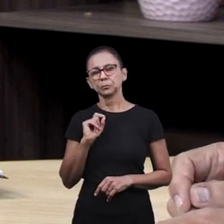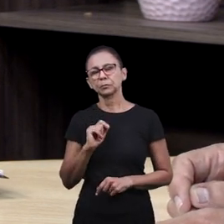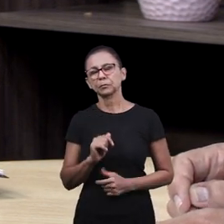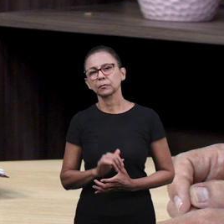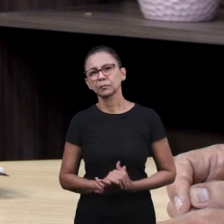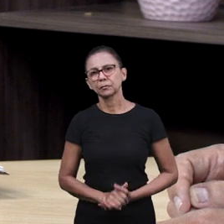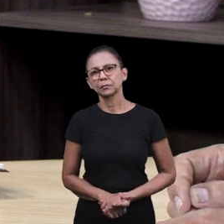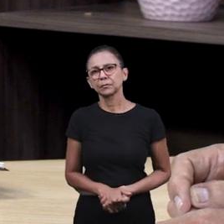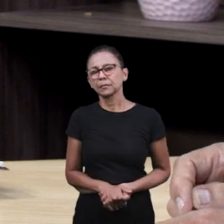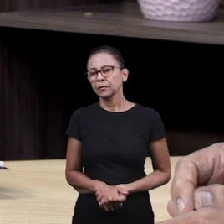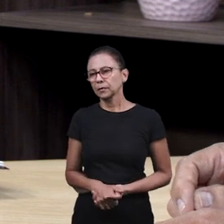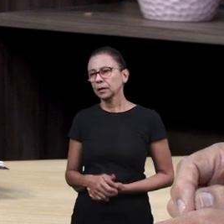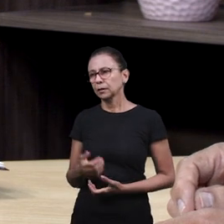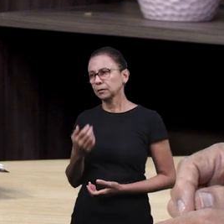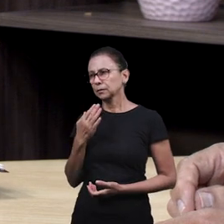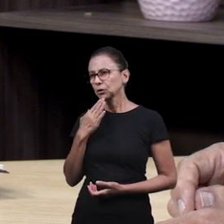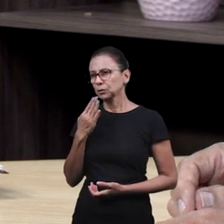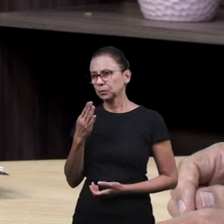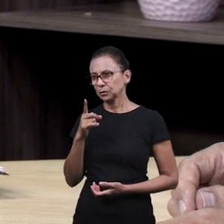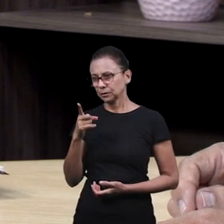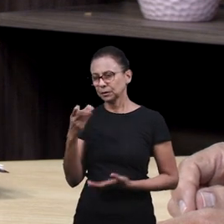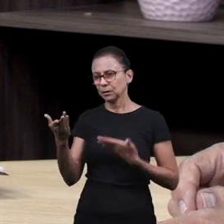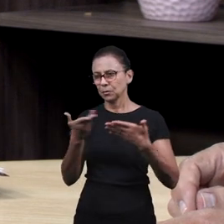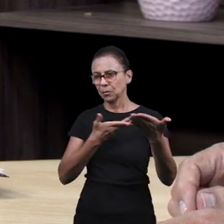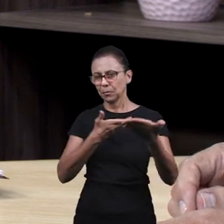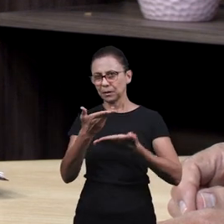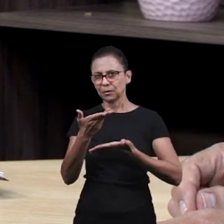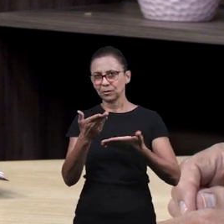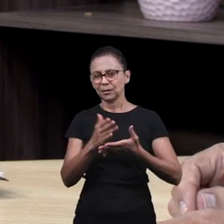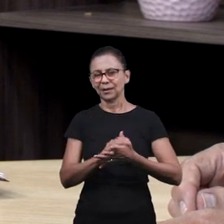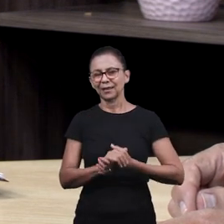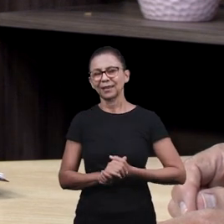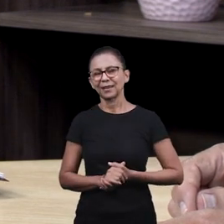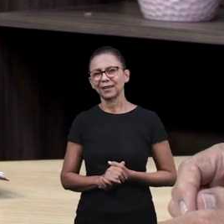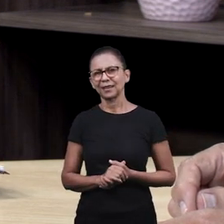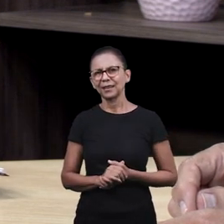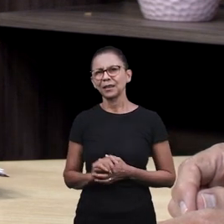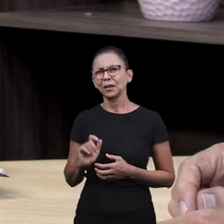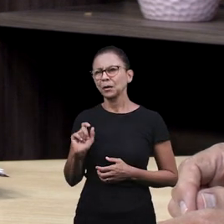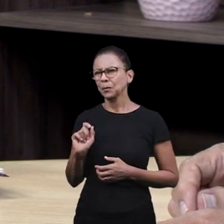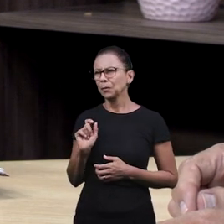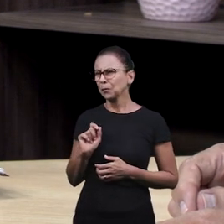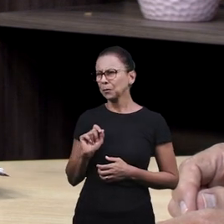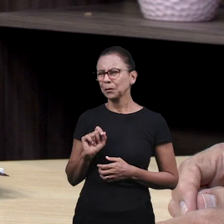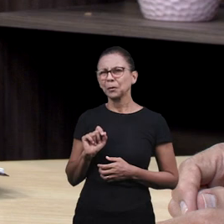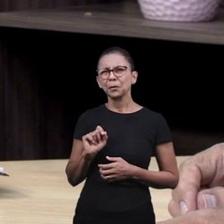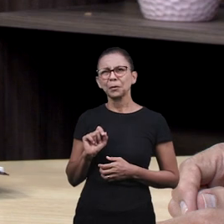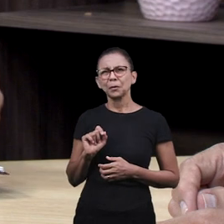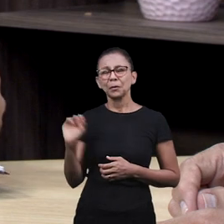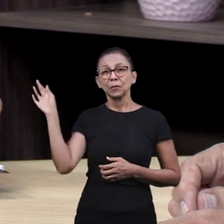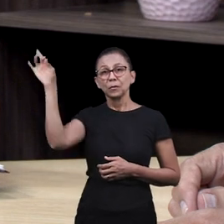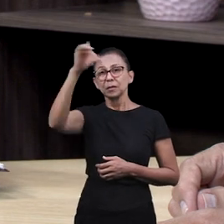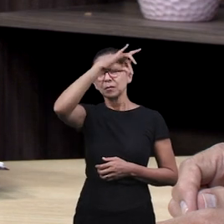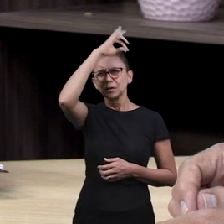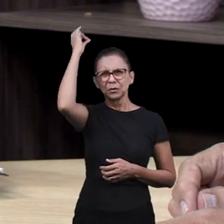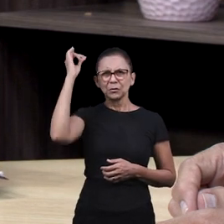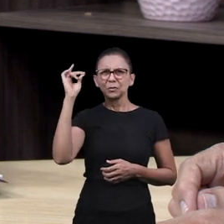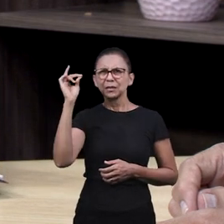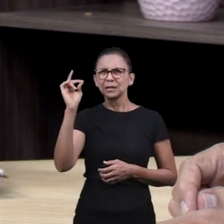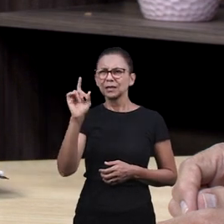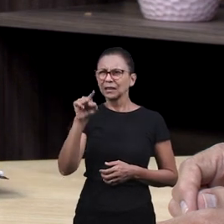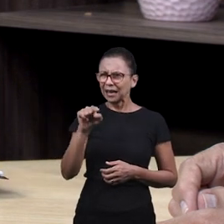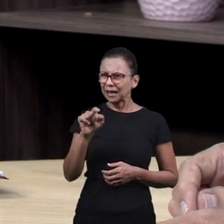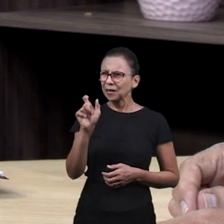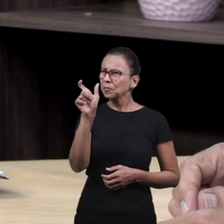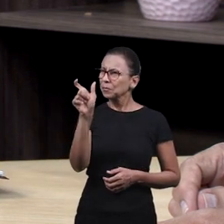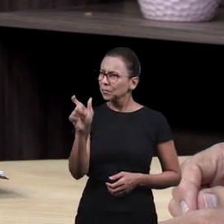isso, mas eu queria te pedir para você compartilhar isso com os nossos irmãos. Você falou, o Espírito Santo é uma pessoa. Como é